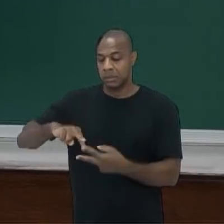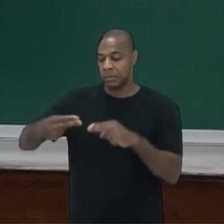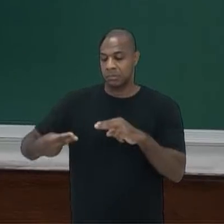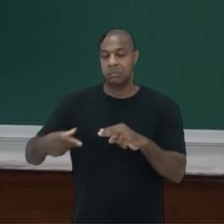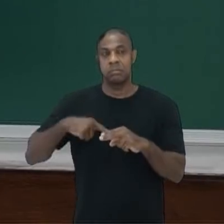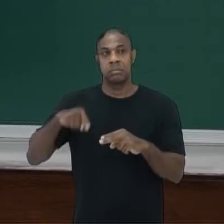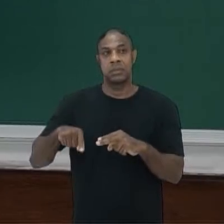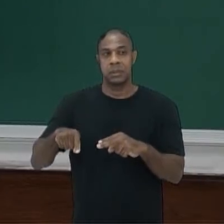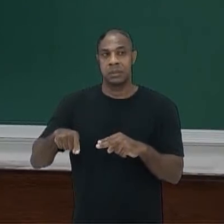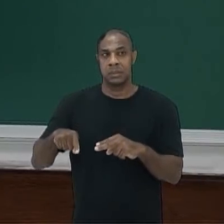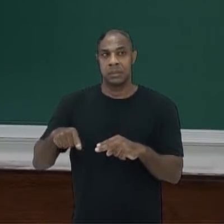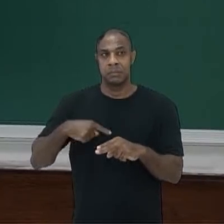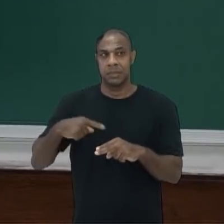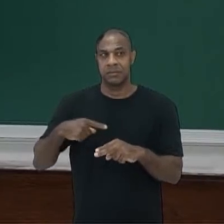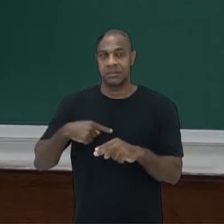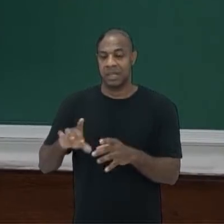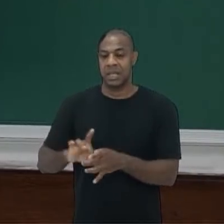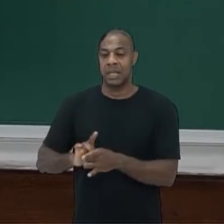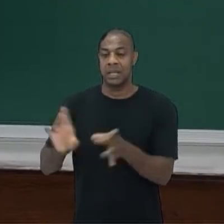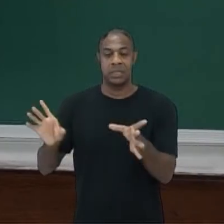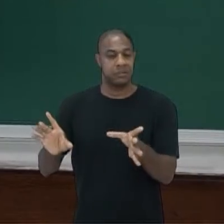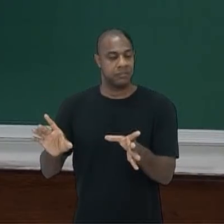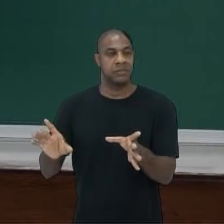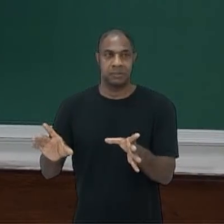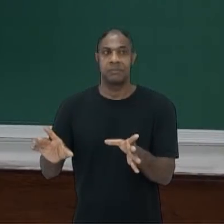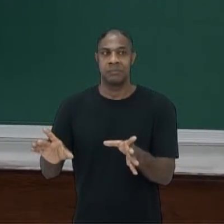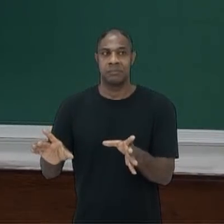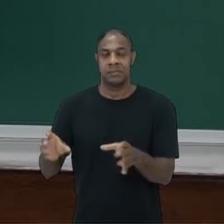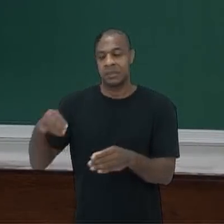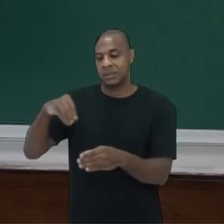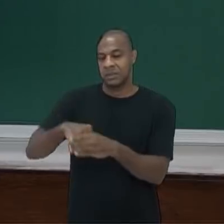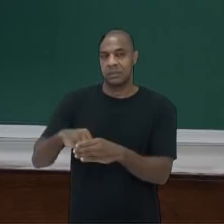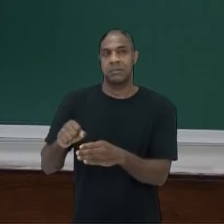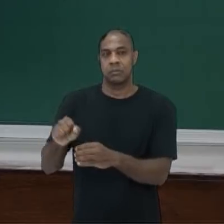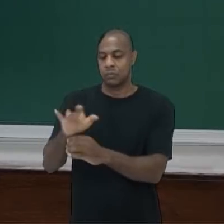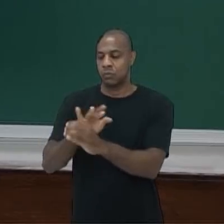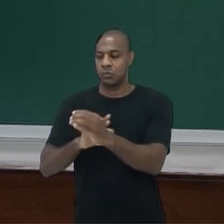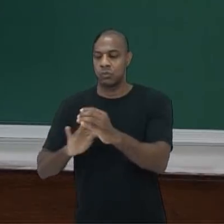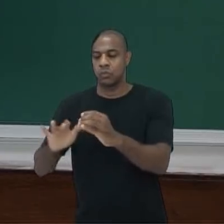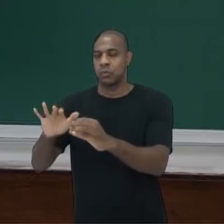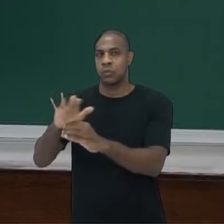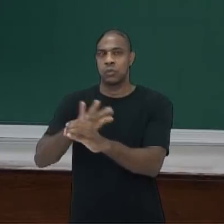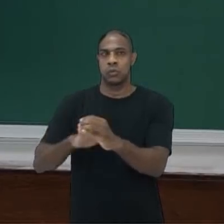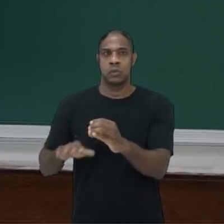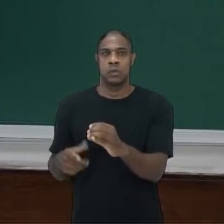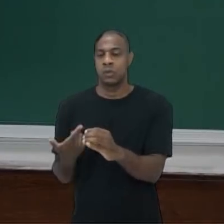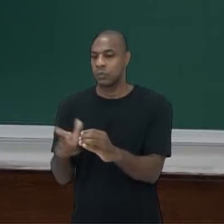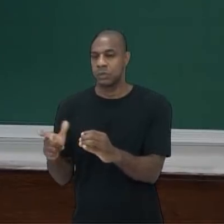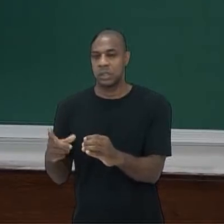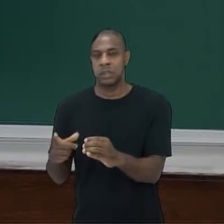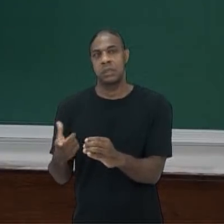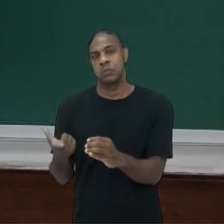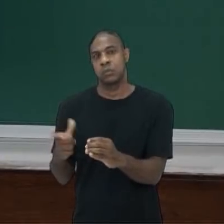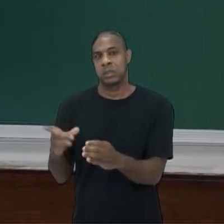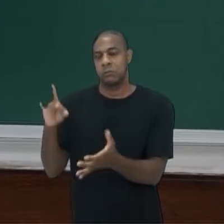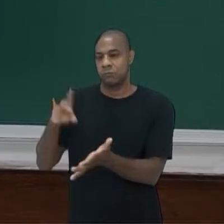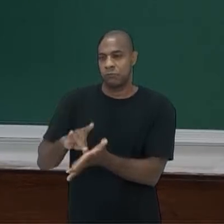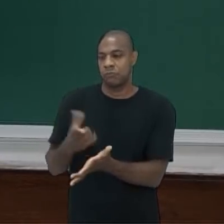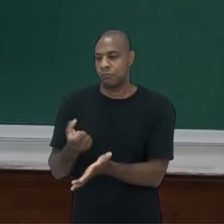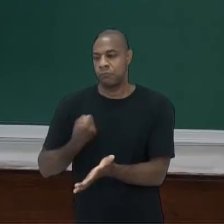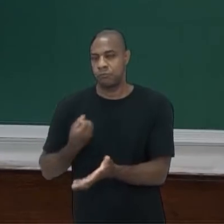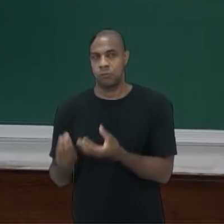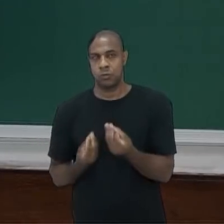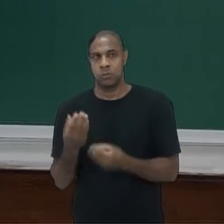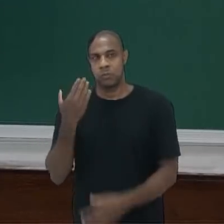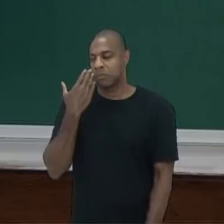o quê? Disperso, solto no citoplasma. Não apresenta um núcleo verdadeiro, mas tem material genético.